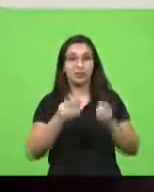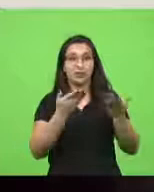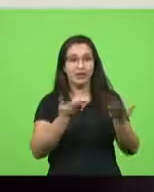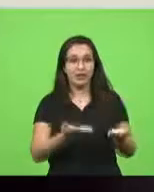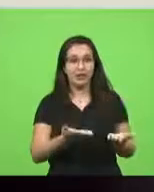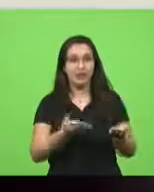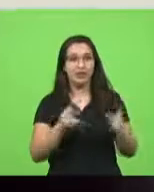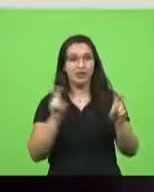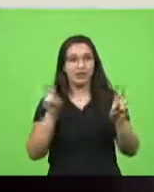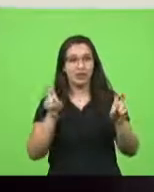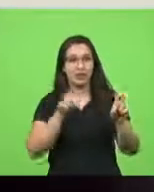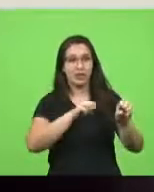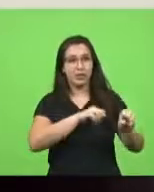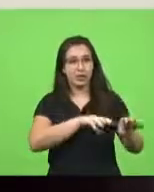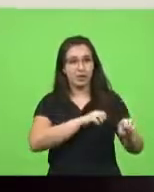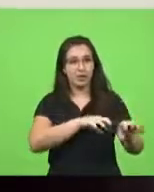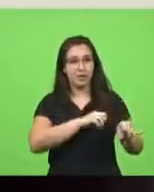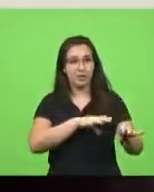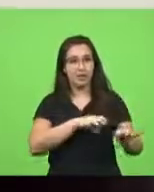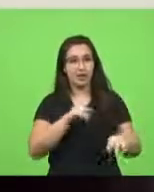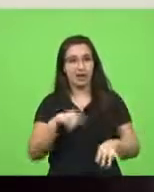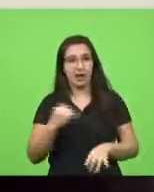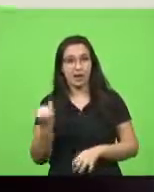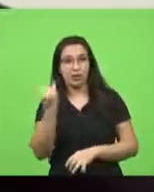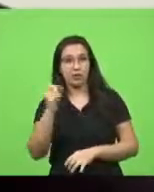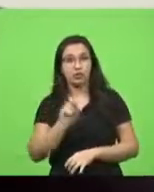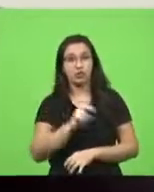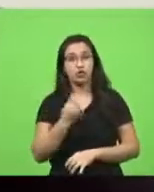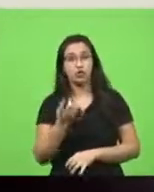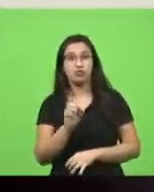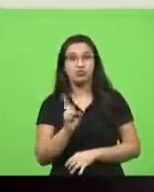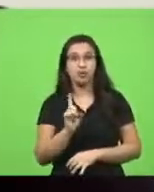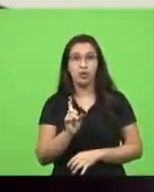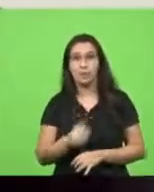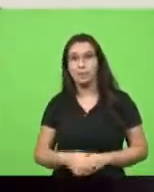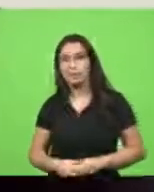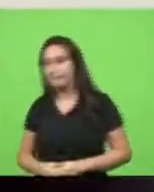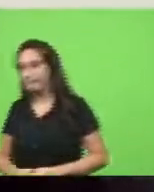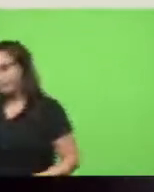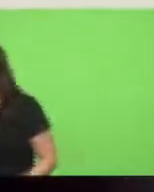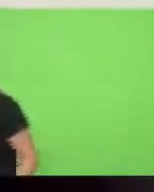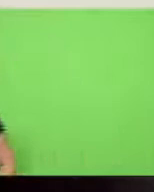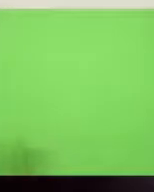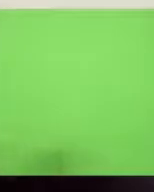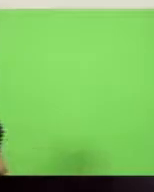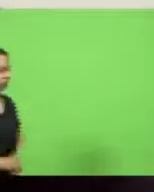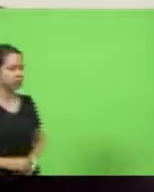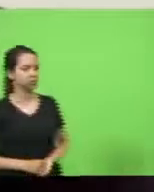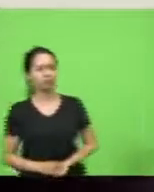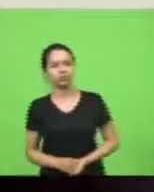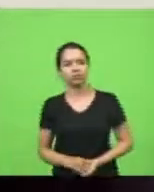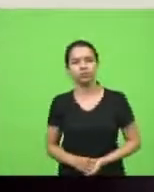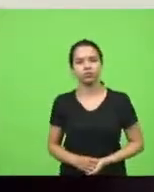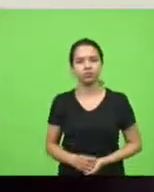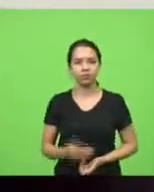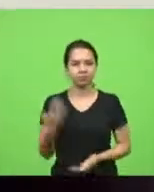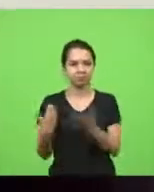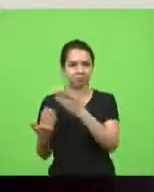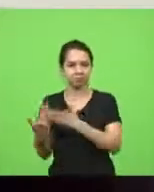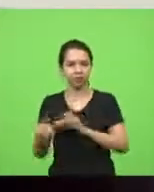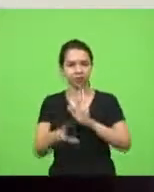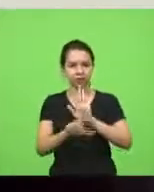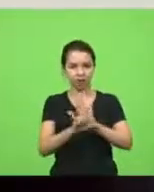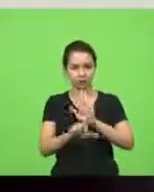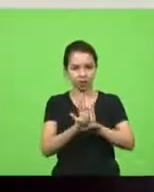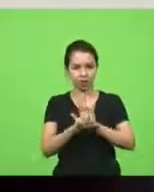ser essencial ou não ser essencial. Pois bem, de lá para cá, a lei entrou em vigor